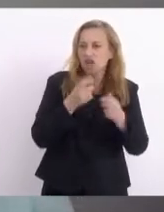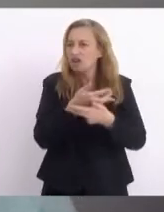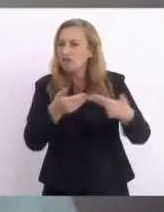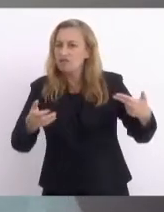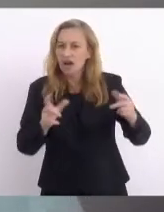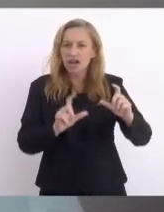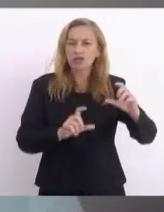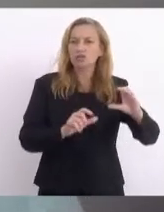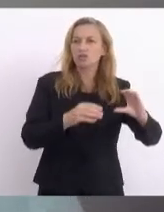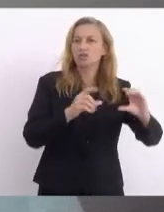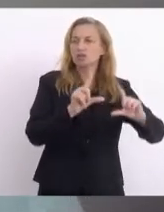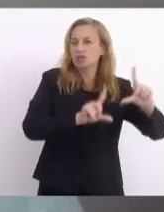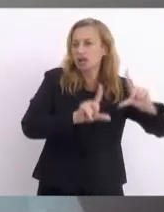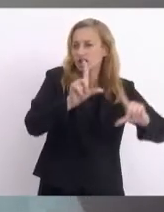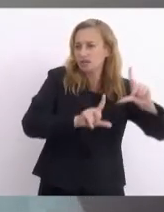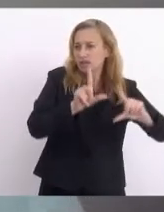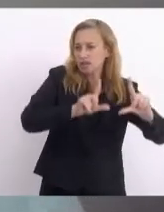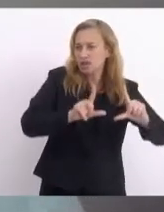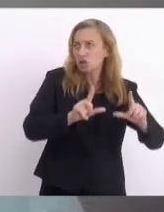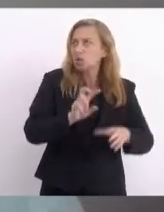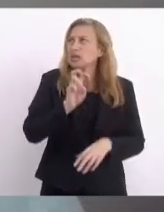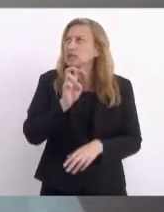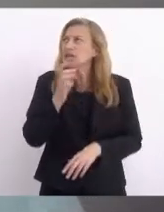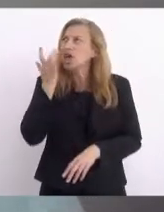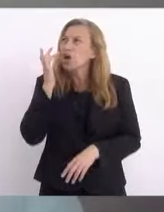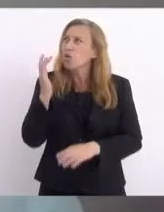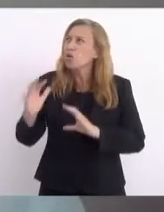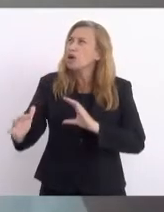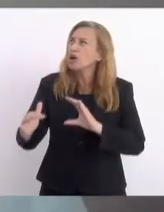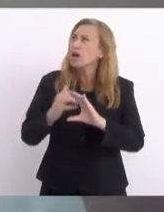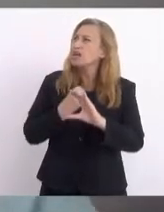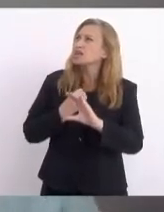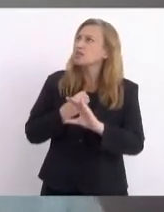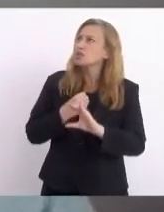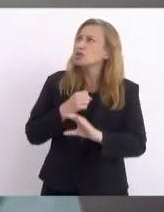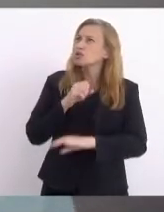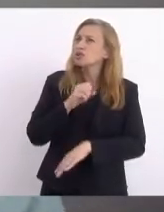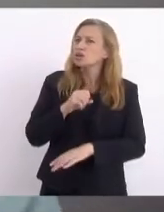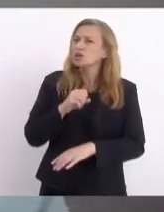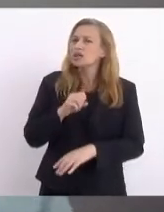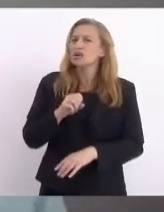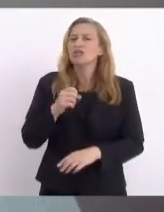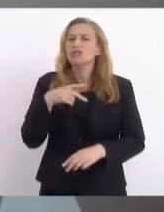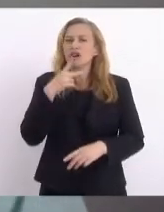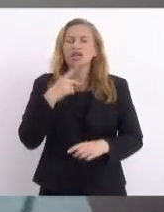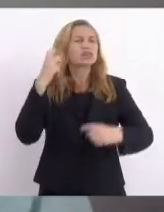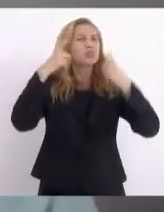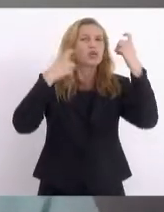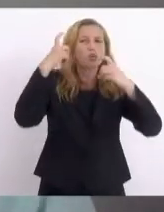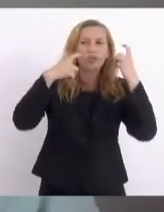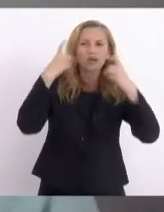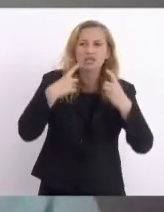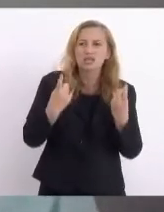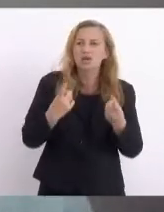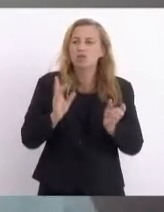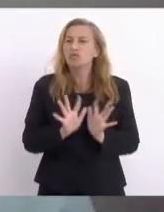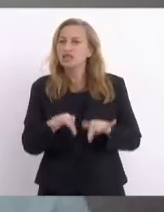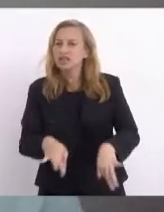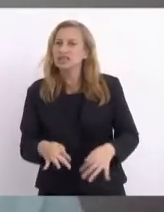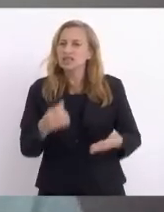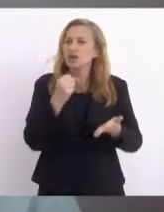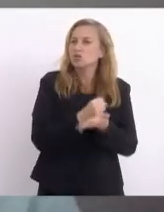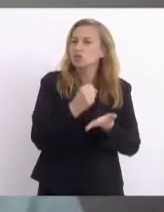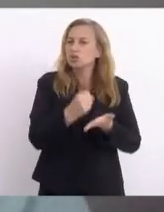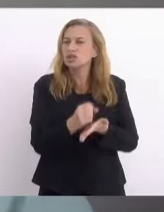meios de comunicação, pelo menos 5, eu recebi aqui o clipe, destacando a preocupação deles com o término do contrato